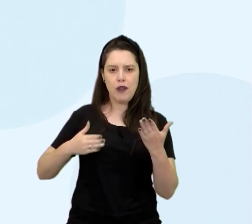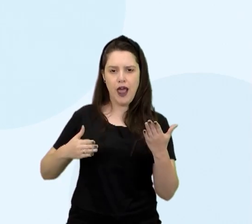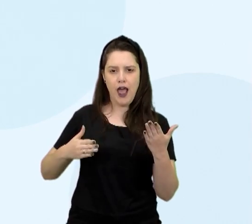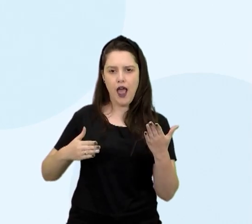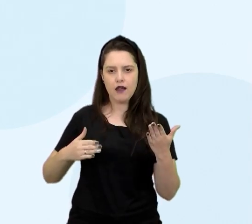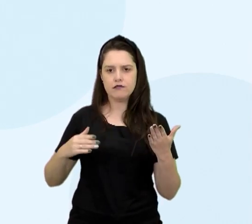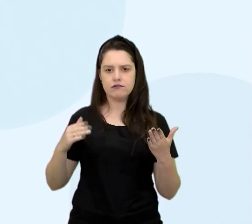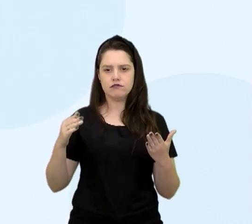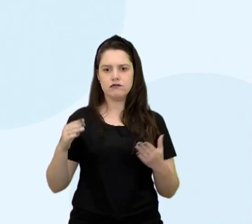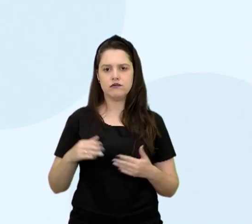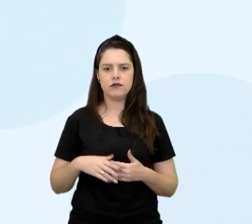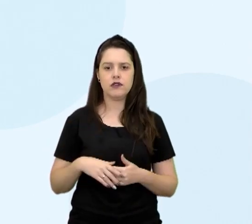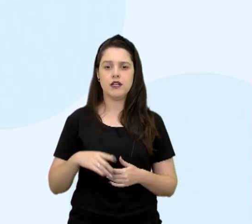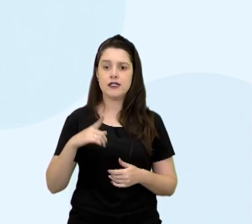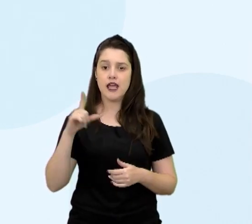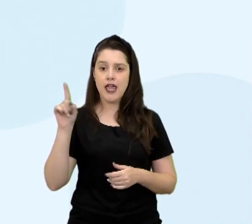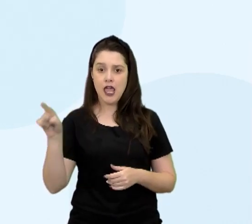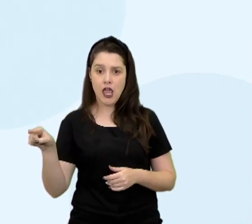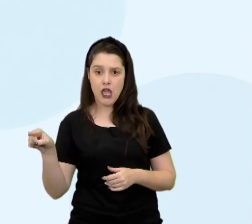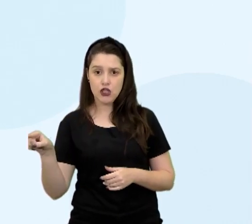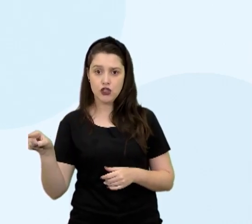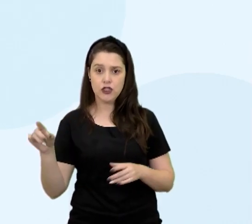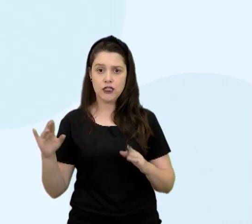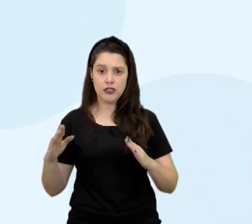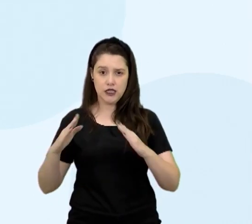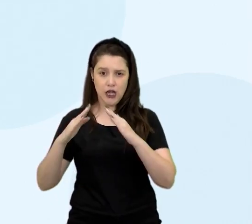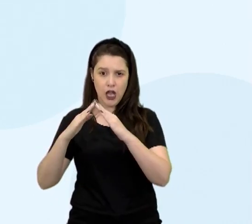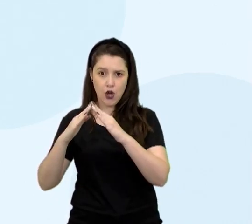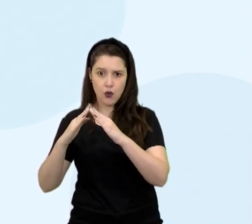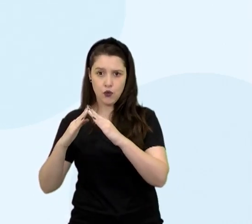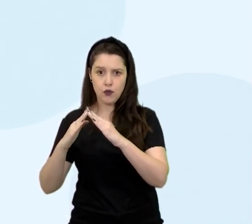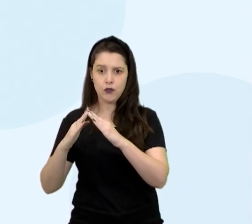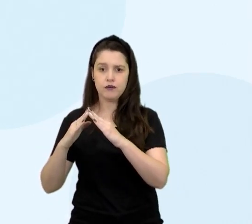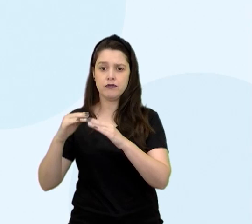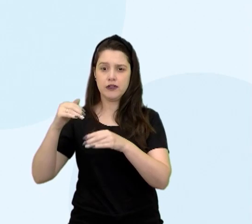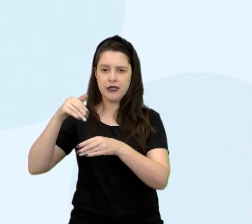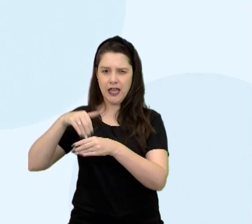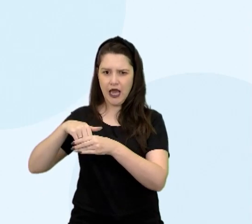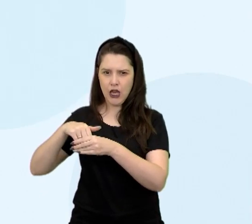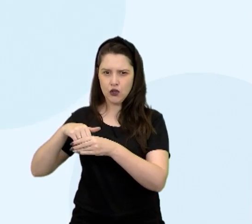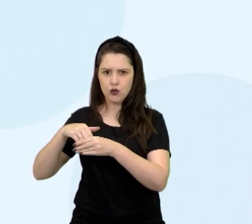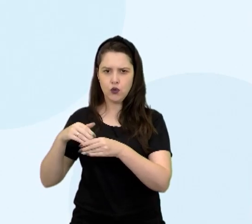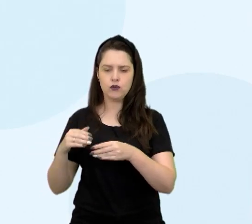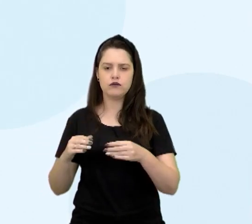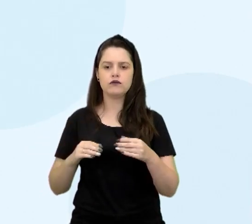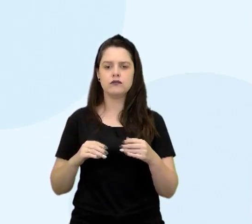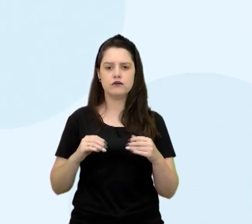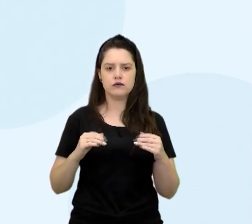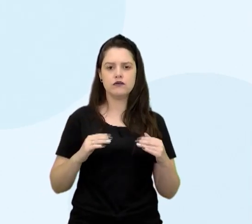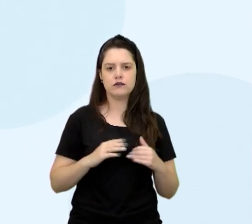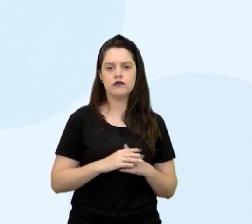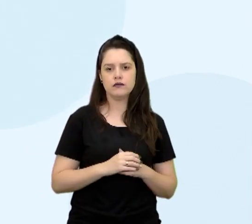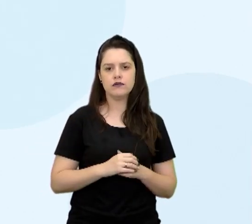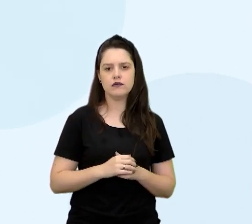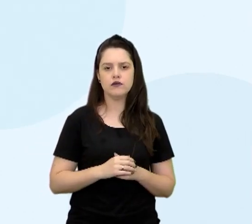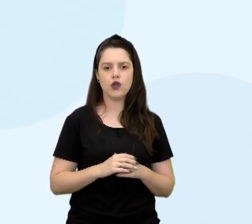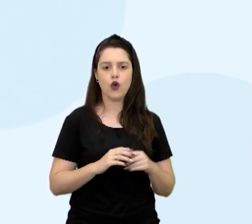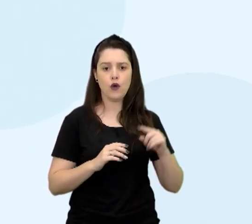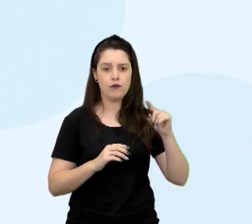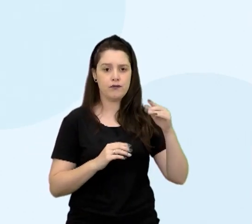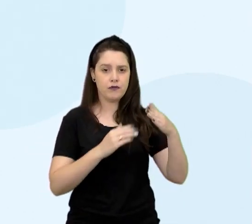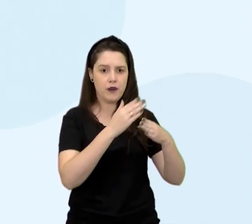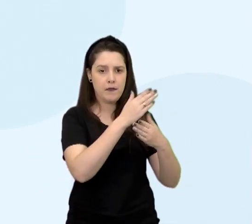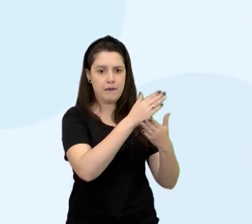certo? Deitasse e aí você teria este triângulo aqui, ó, dentro aqui, tá certo? É como se a gente tivesse feito isso,